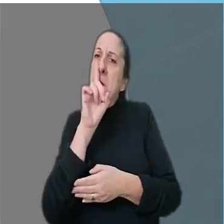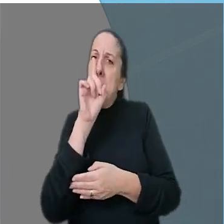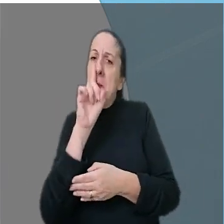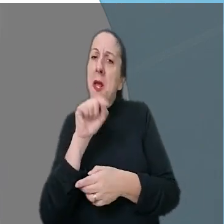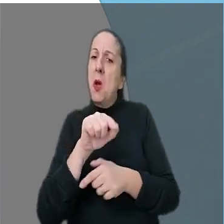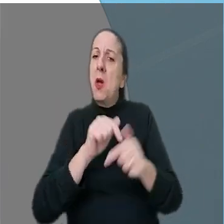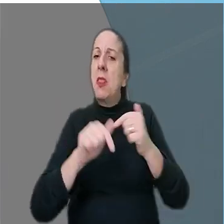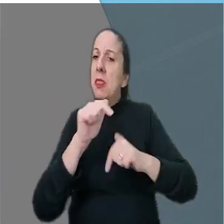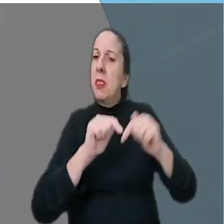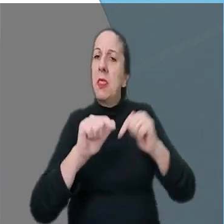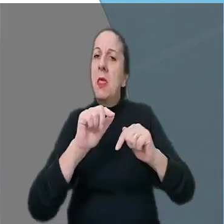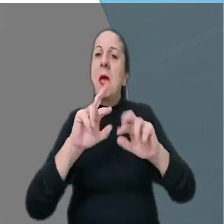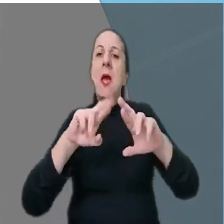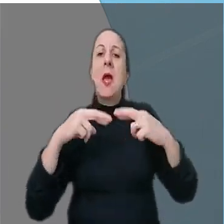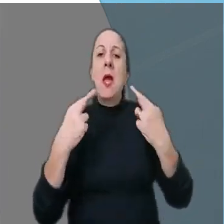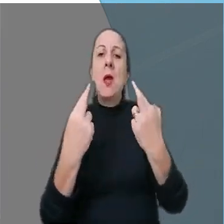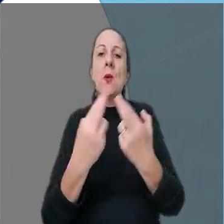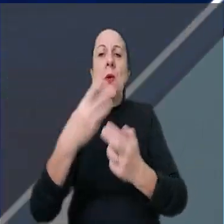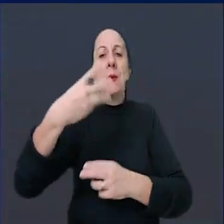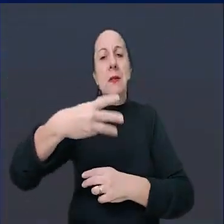conforme decisão da terceira turma.